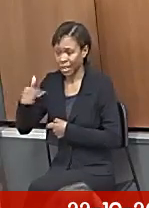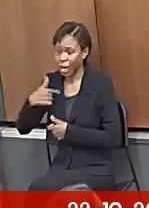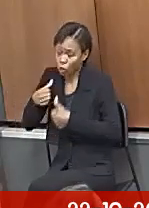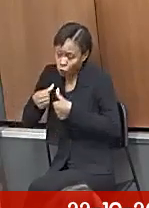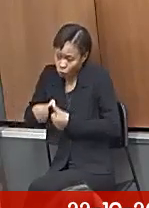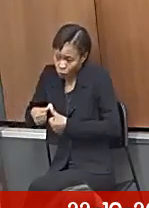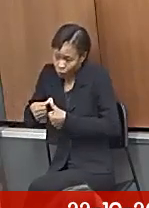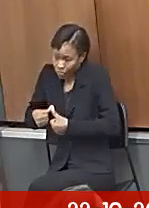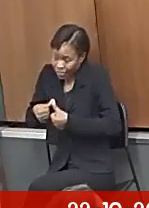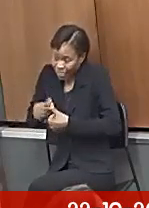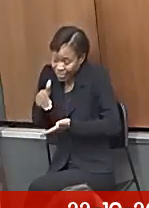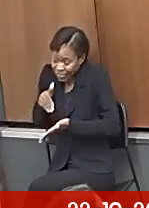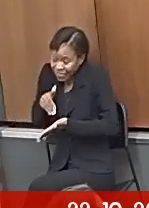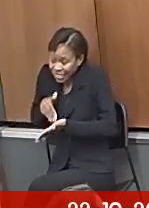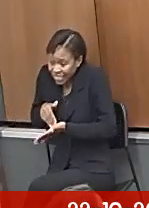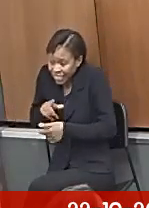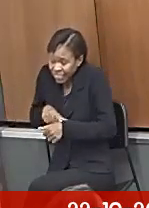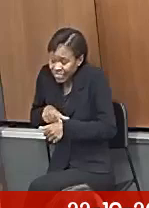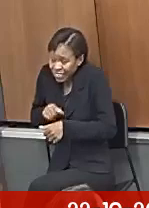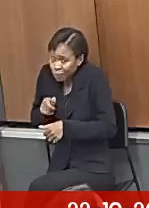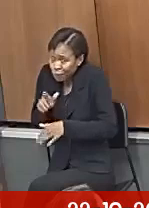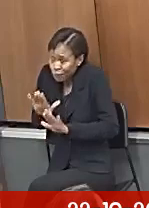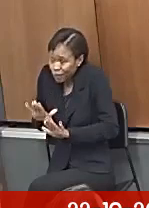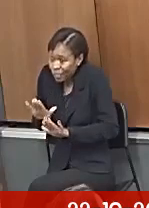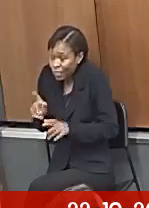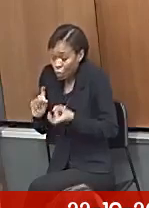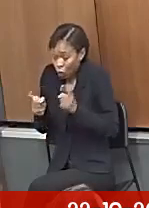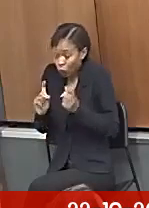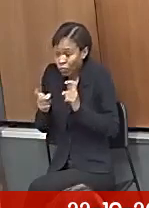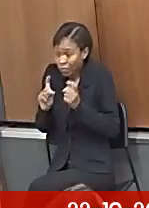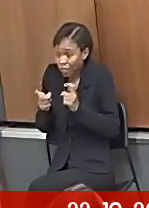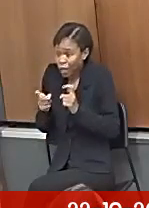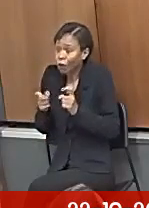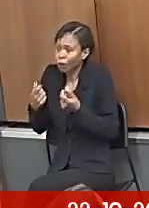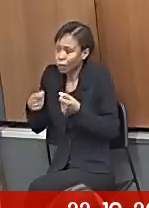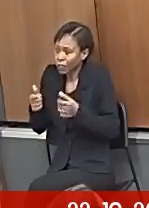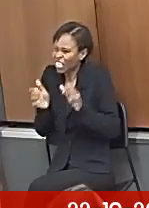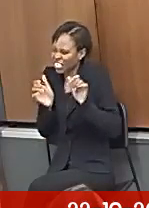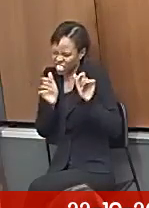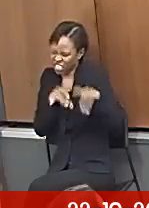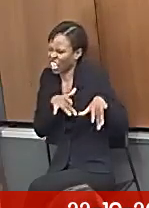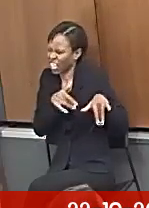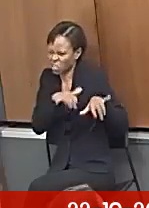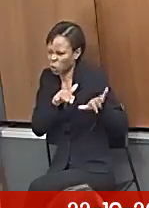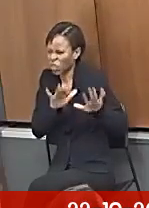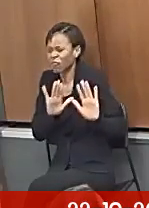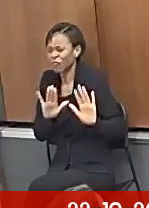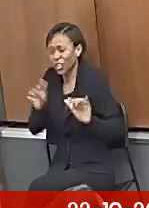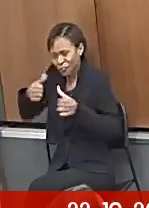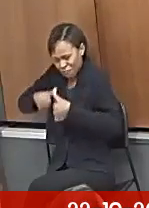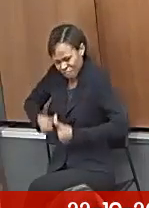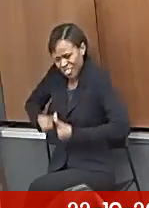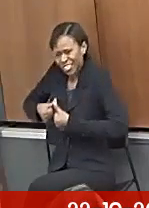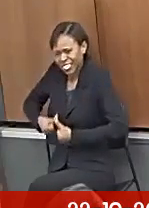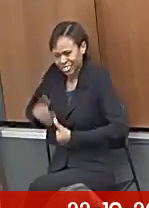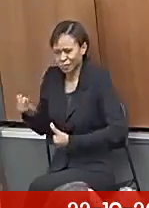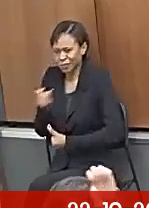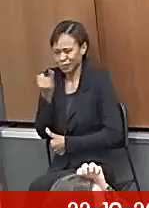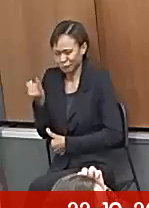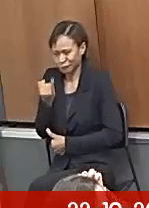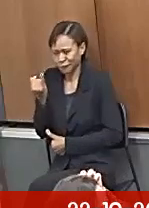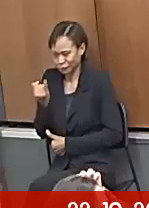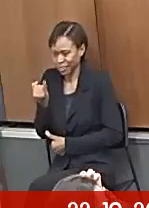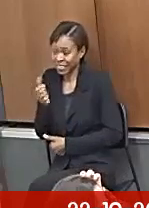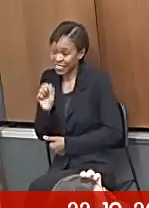eu puder, mas uma reunião como essa, a gente tinha que trocar tudo lá fora, e ficar com ela aqui. Então, a gente vai...